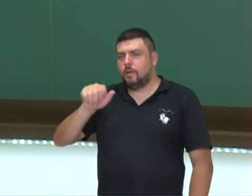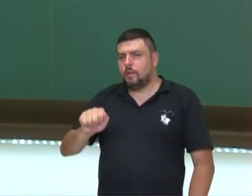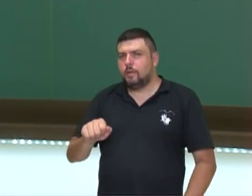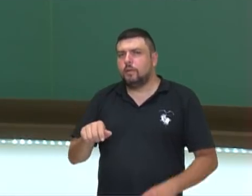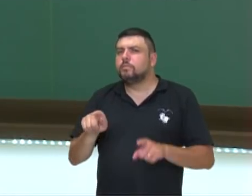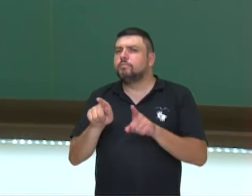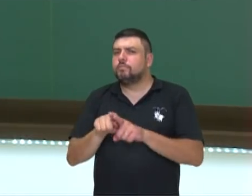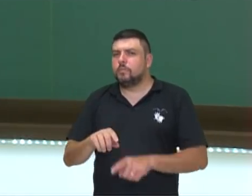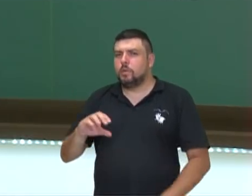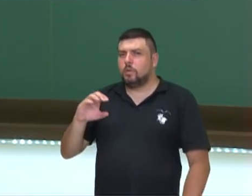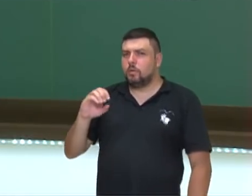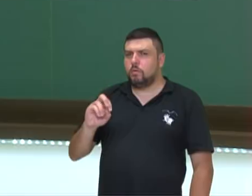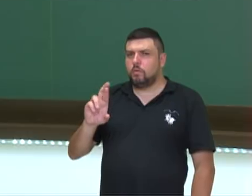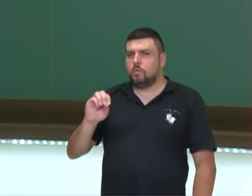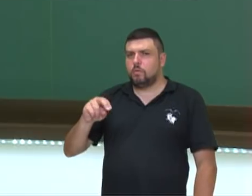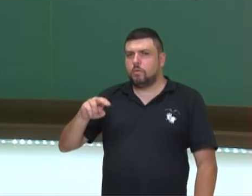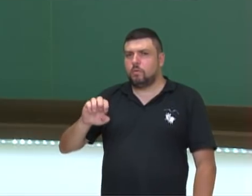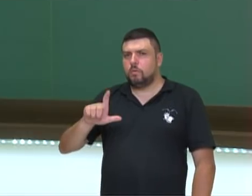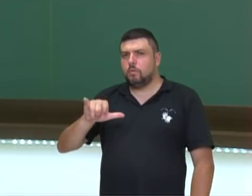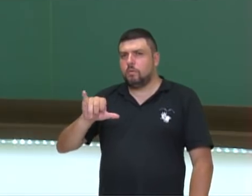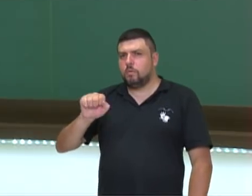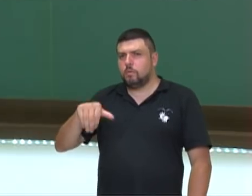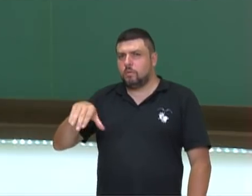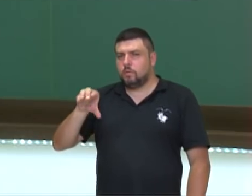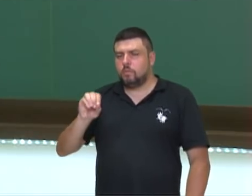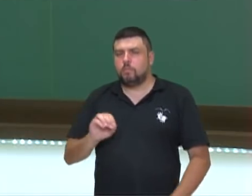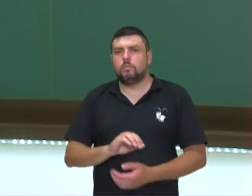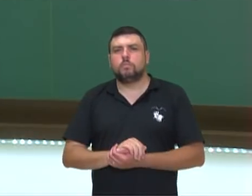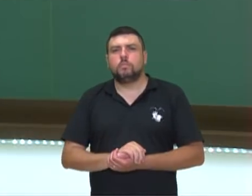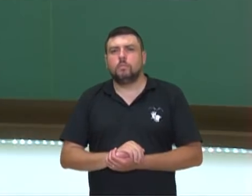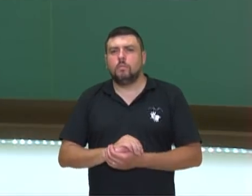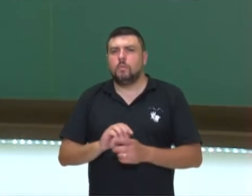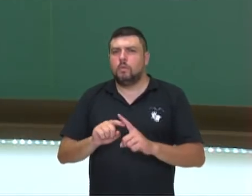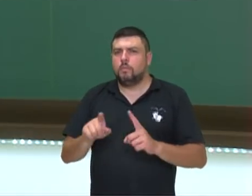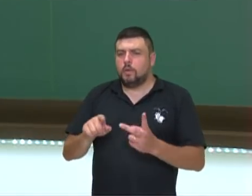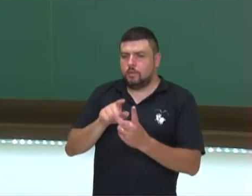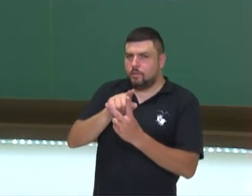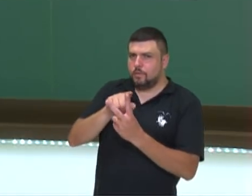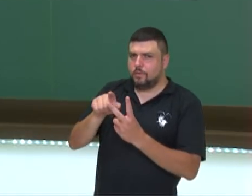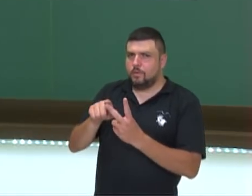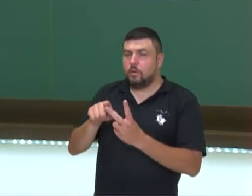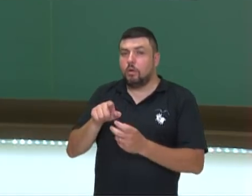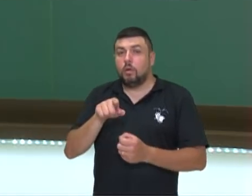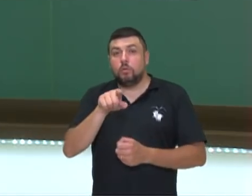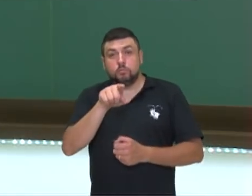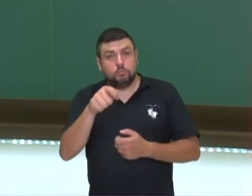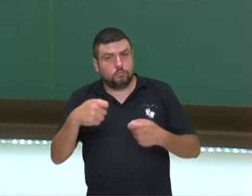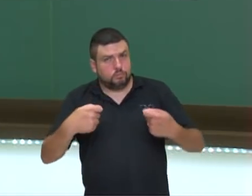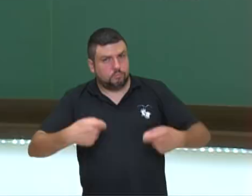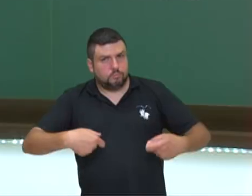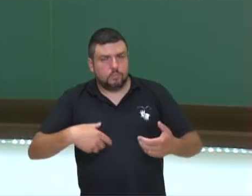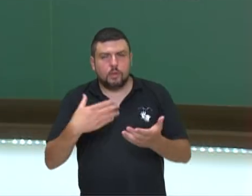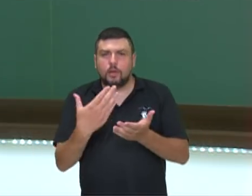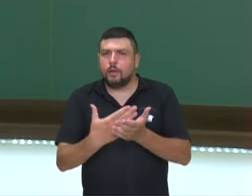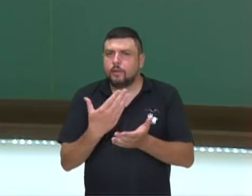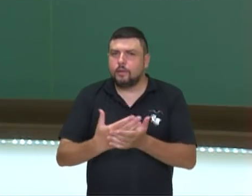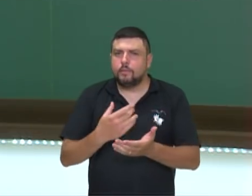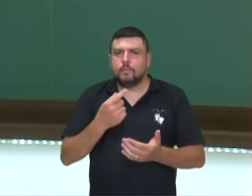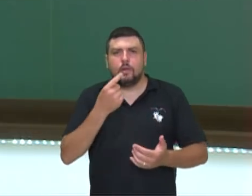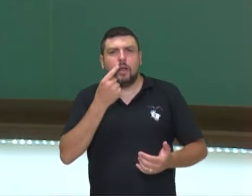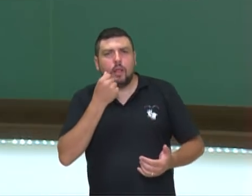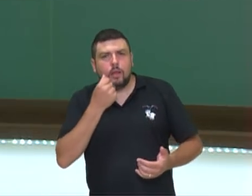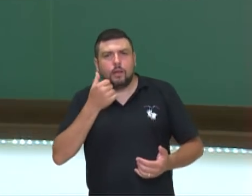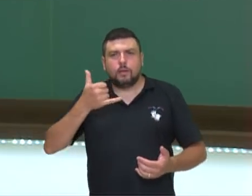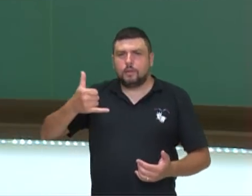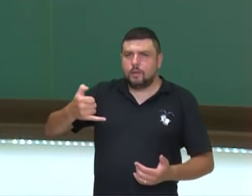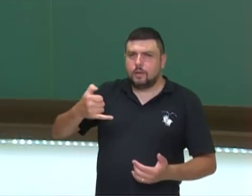coronelismo. Então, para conversarmos sobre esses conceitos, separe o seu material que nós vamos precisar de caderno, lápis, caneta,